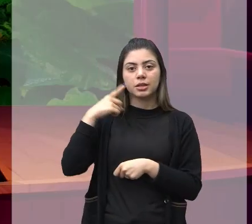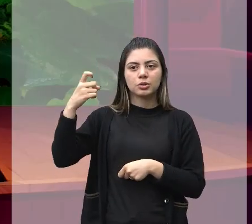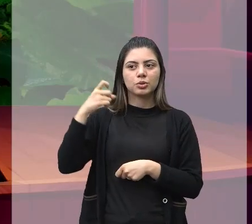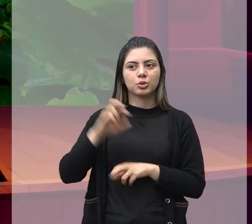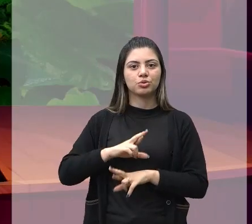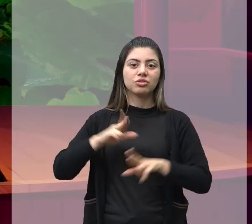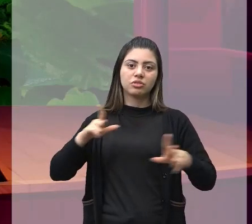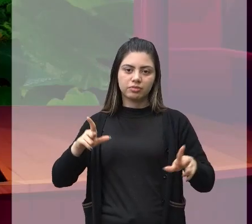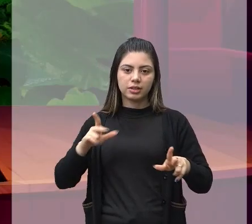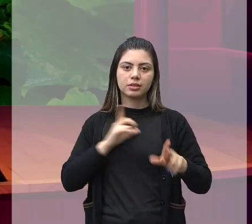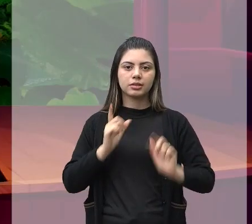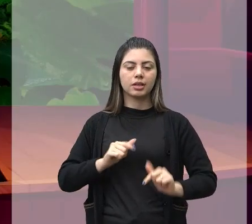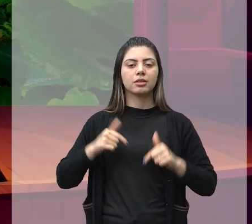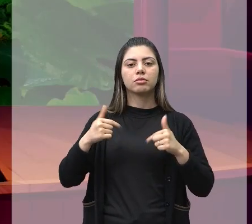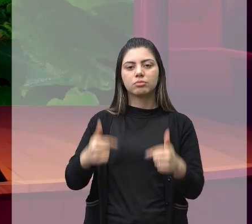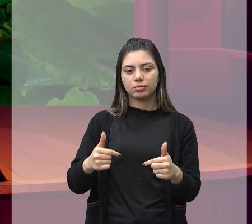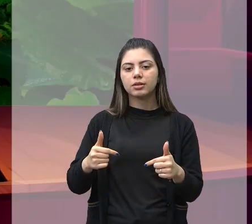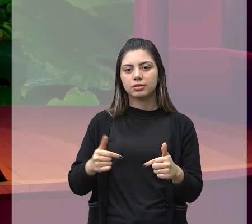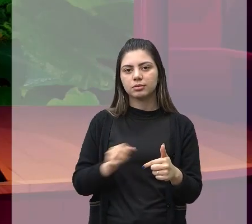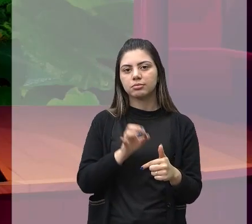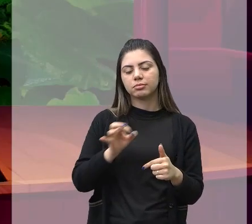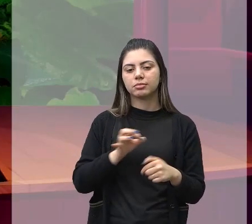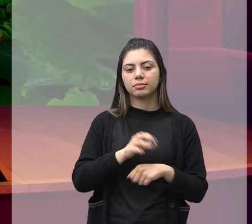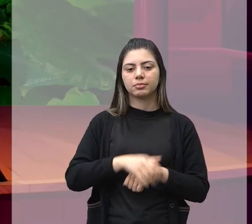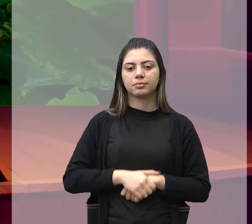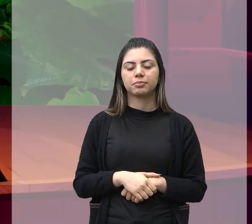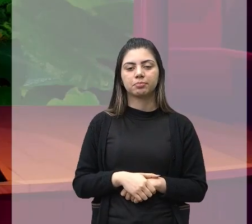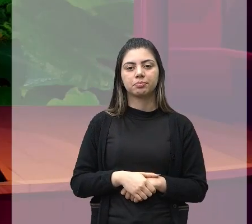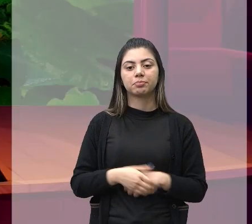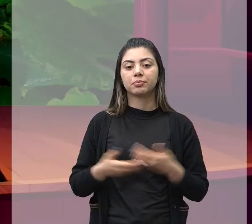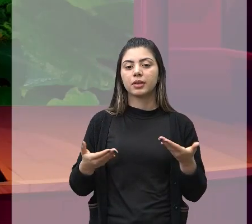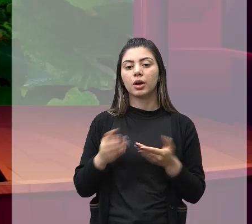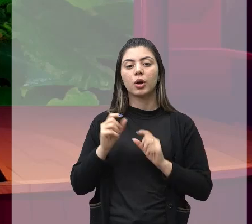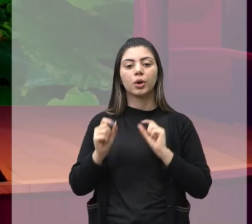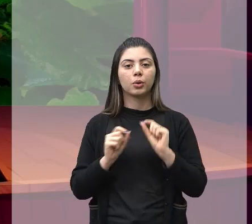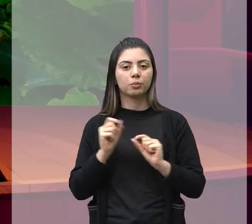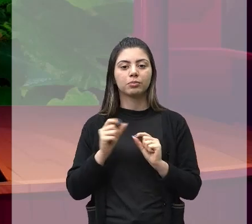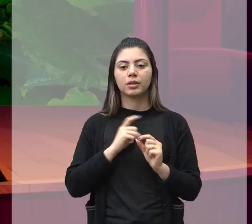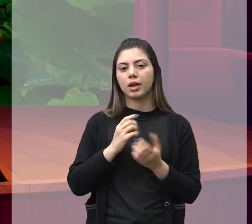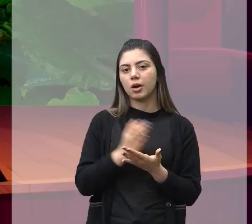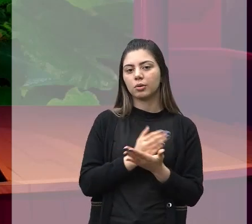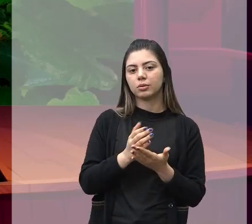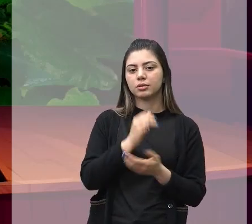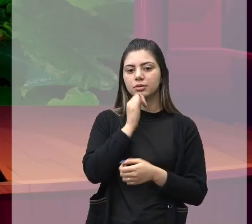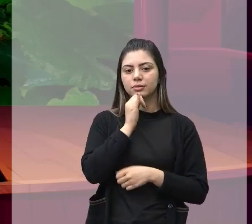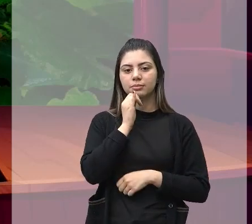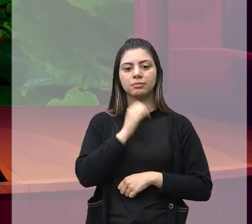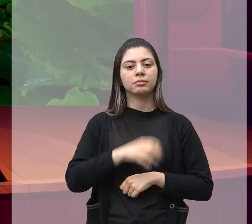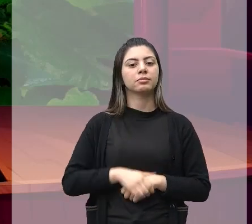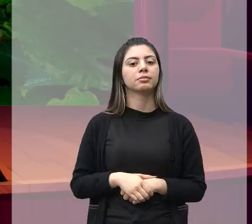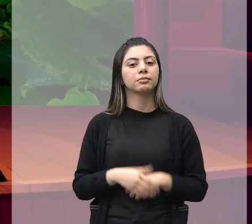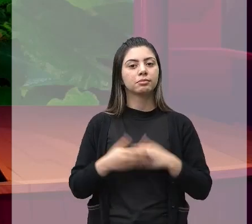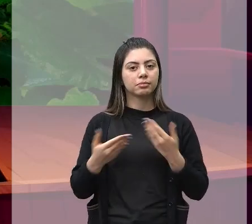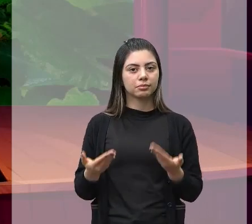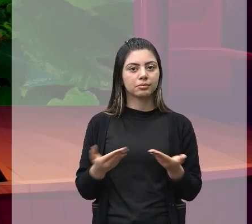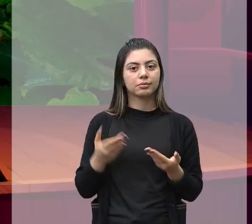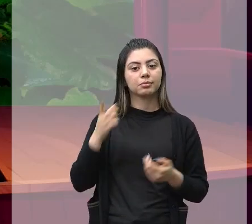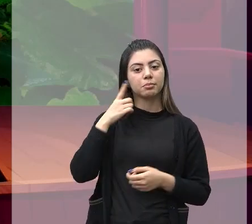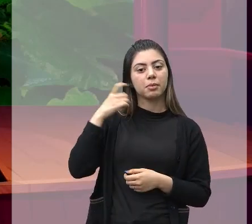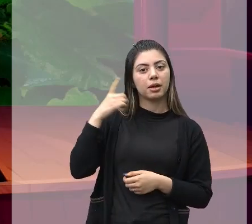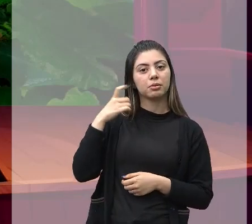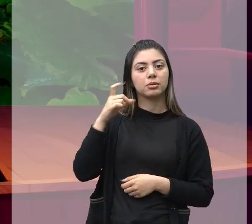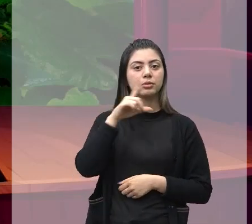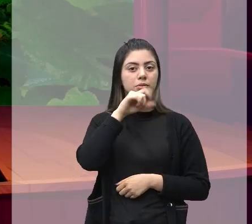entrar com a sonoplastia adequada. Vamos começar com alguns exemplos. Vamos escutar agora